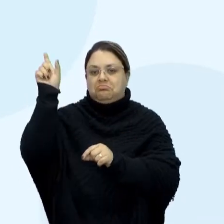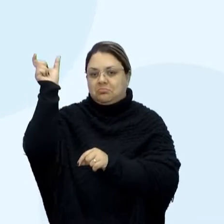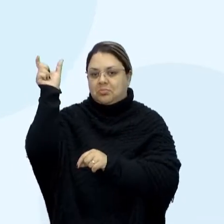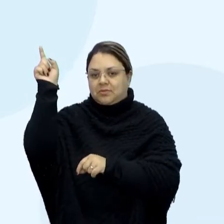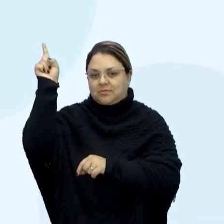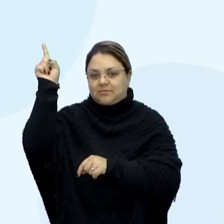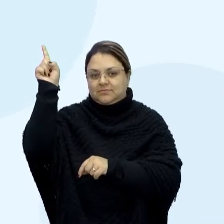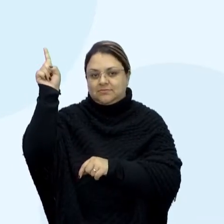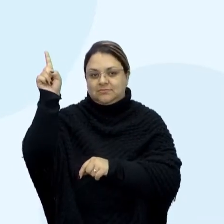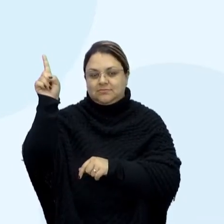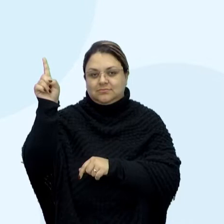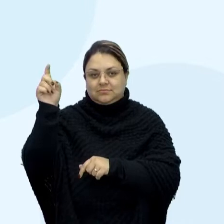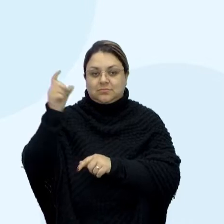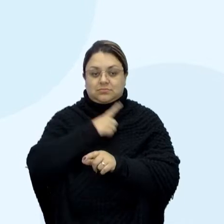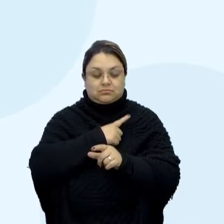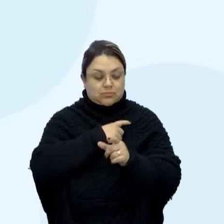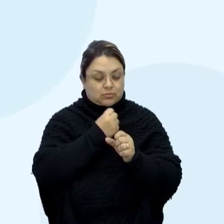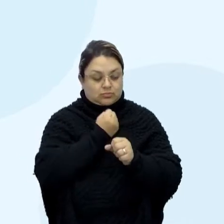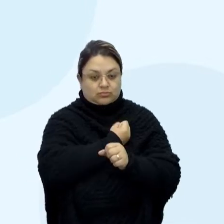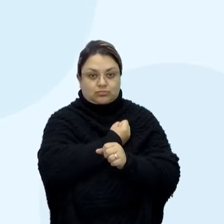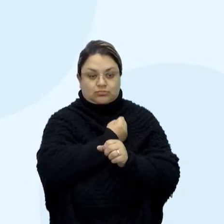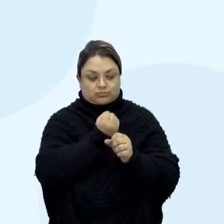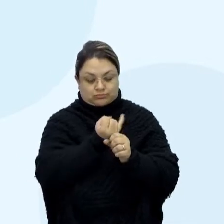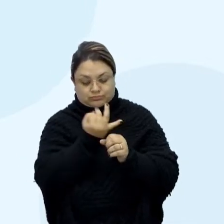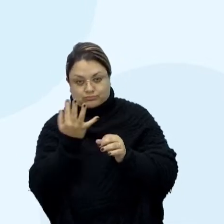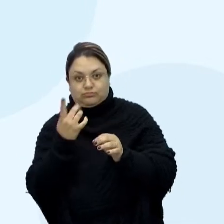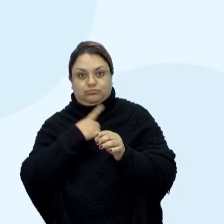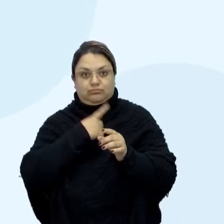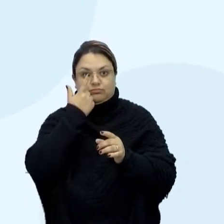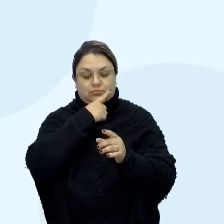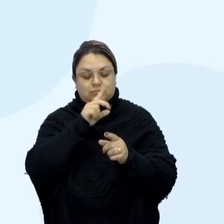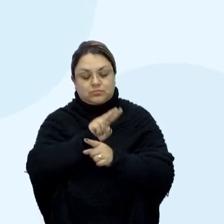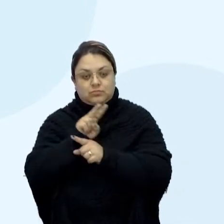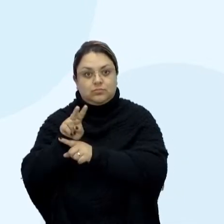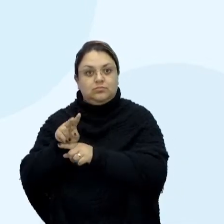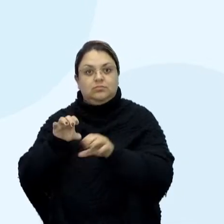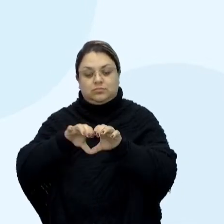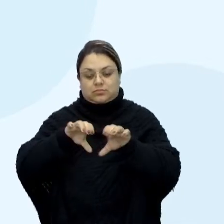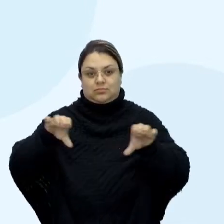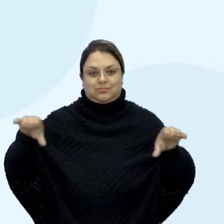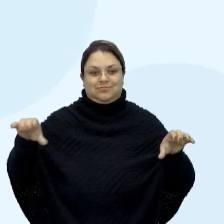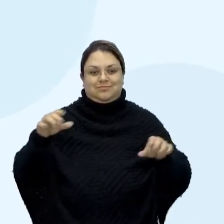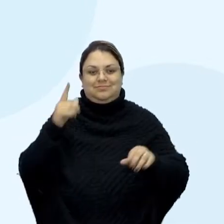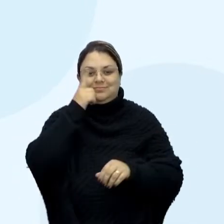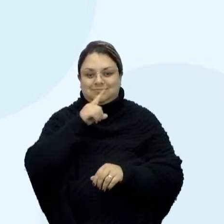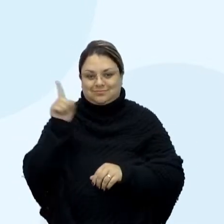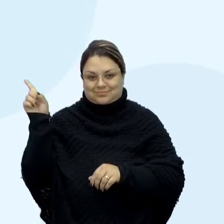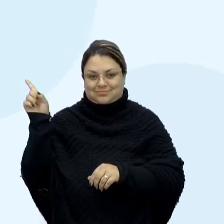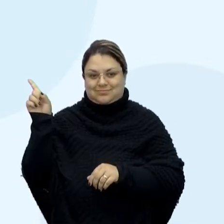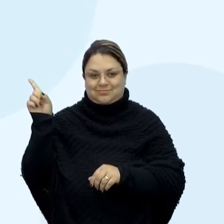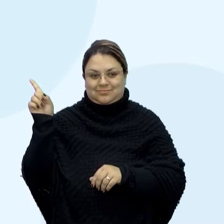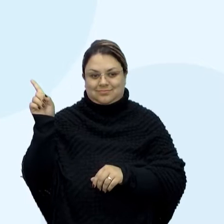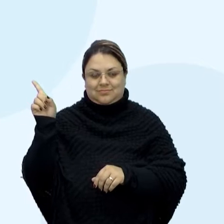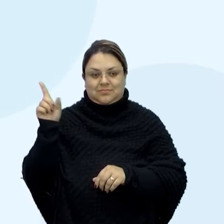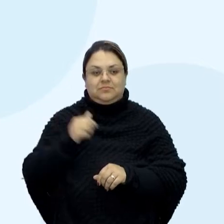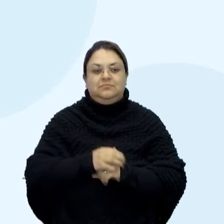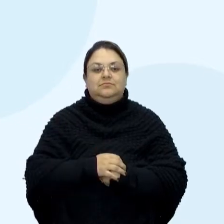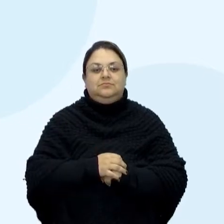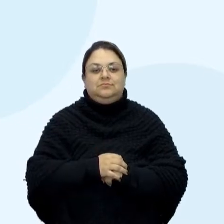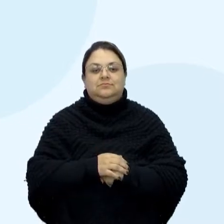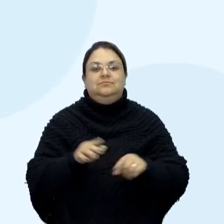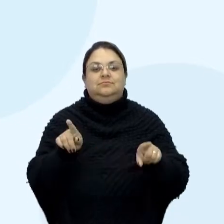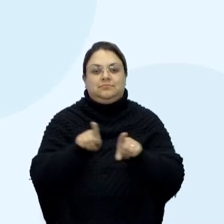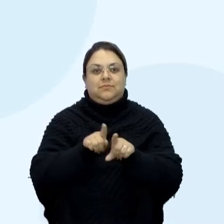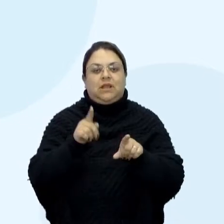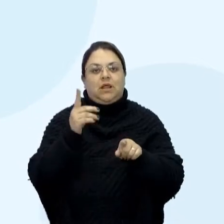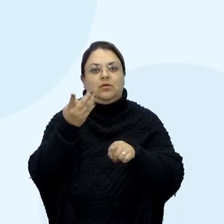é isolante, né? É mais baixa no caso dos metais. Então, a